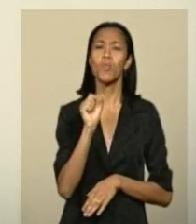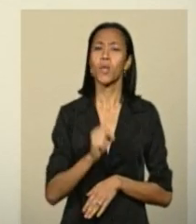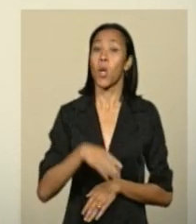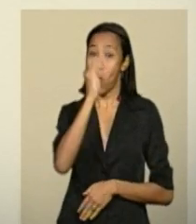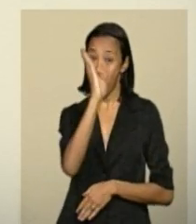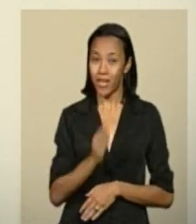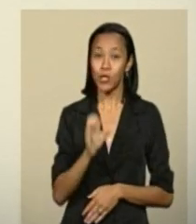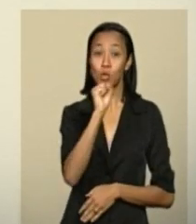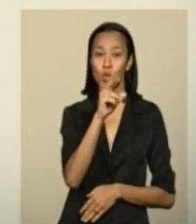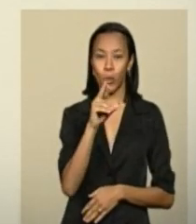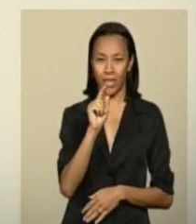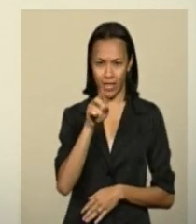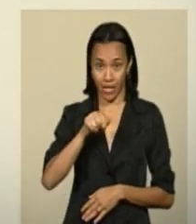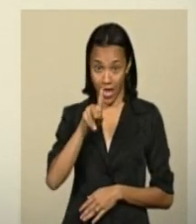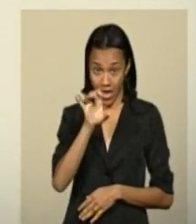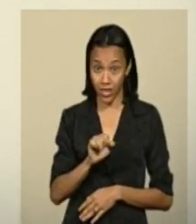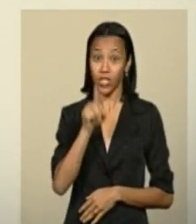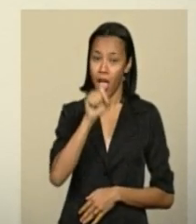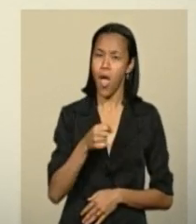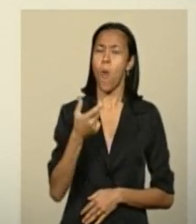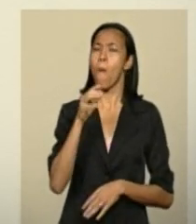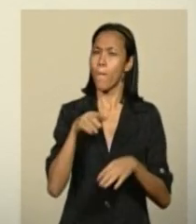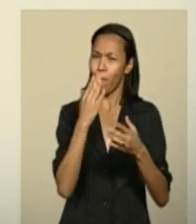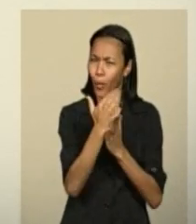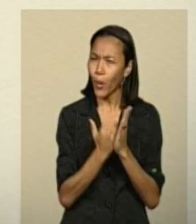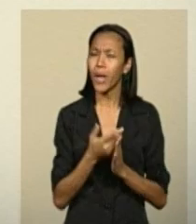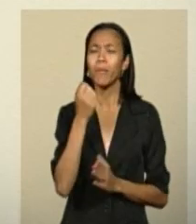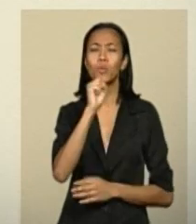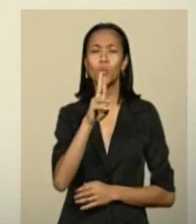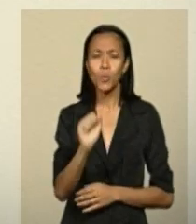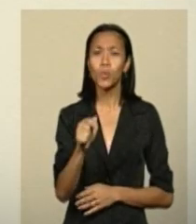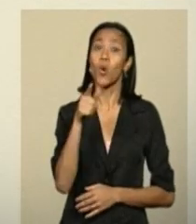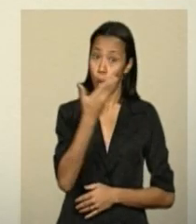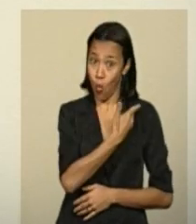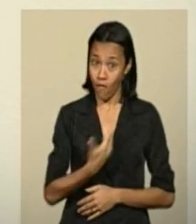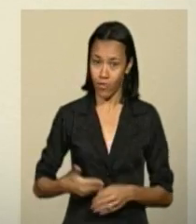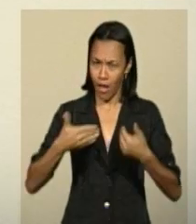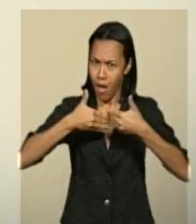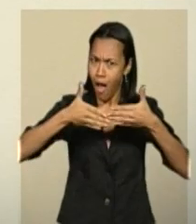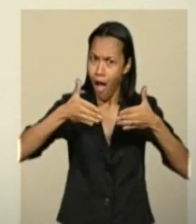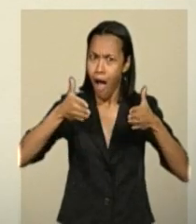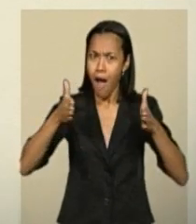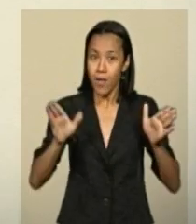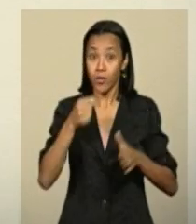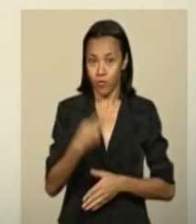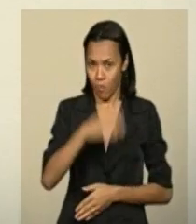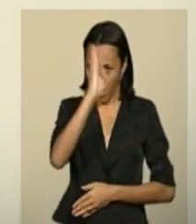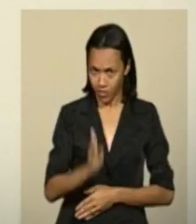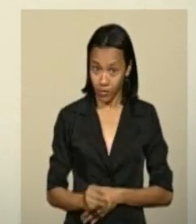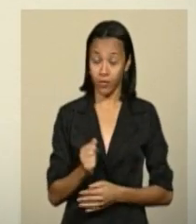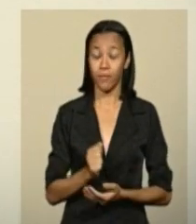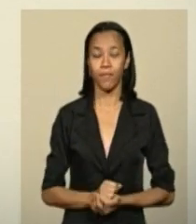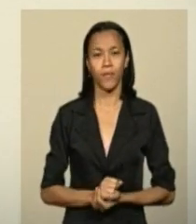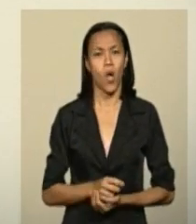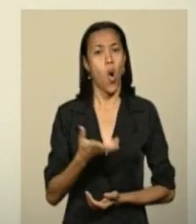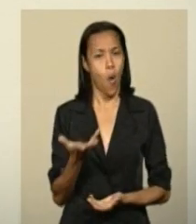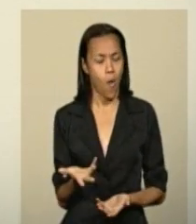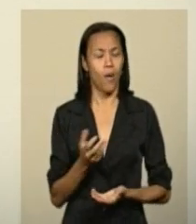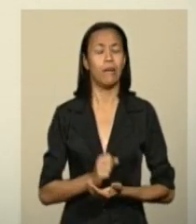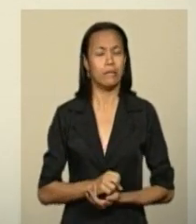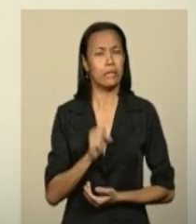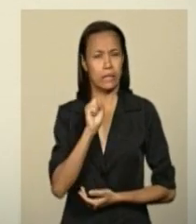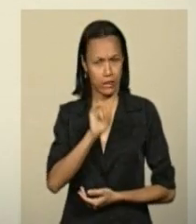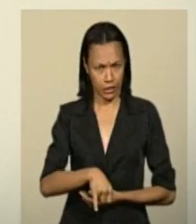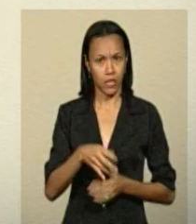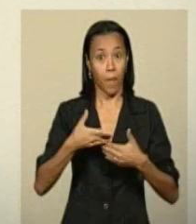Brasil sorridente o programa de atendimento dentário do SUS o Governo está ampliando as ações do Brasil sorridente presidenta olha Luciano